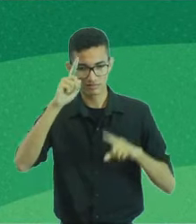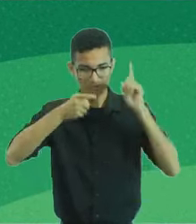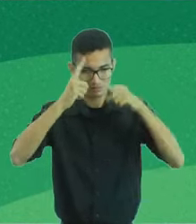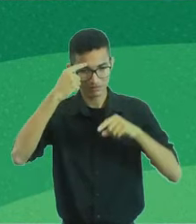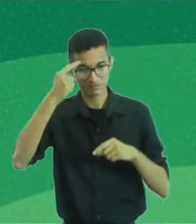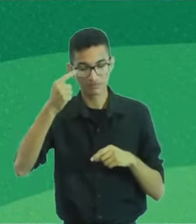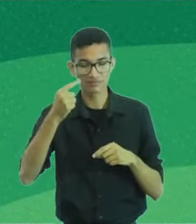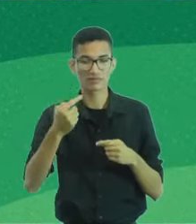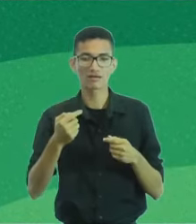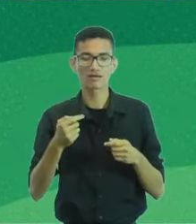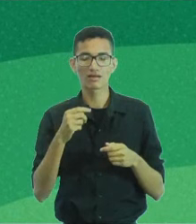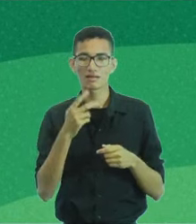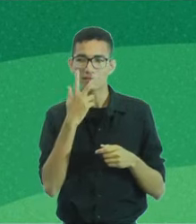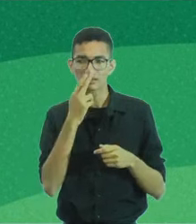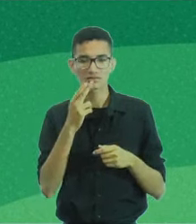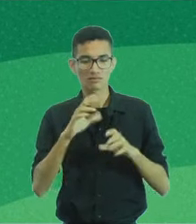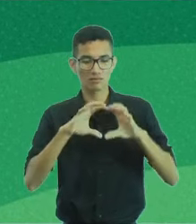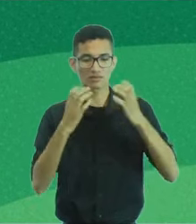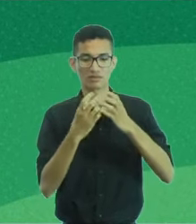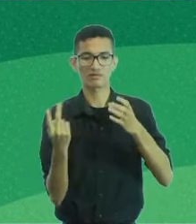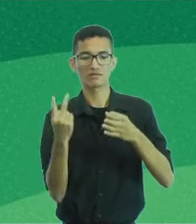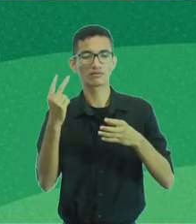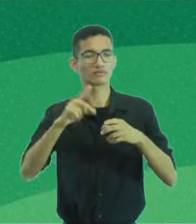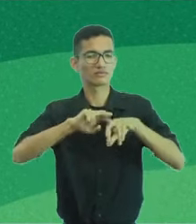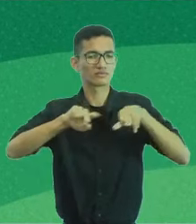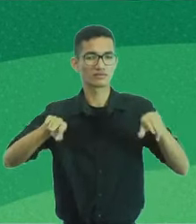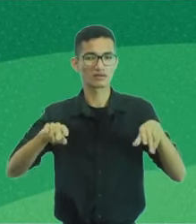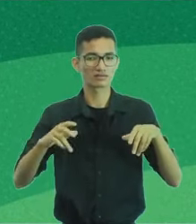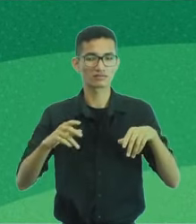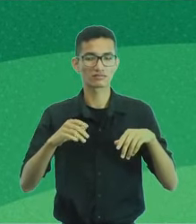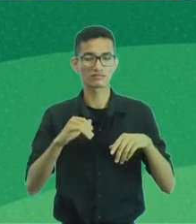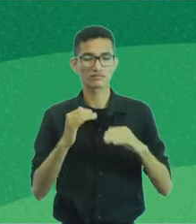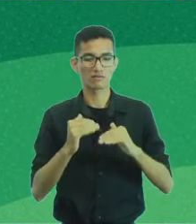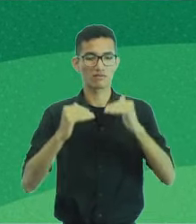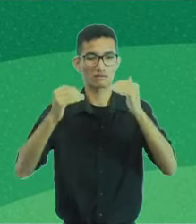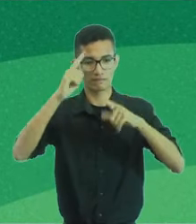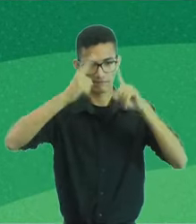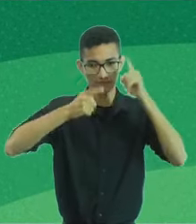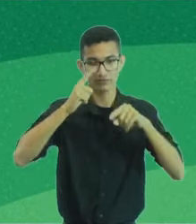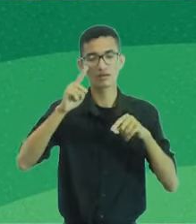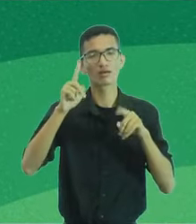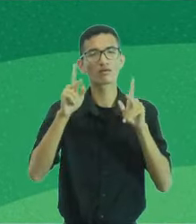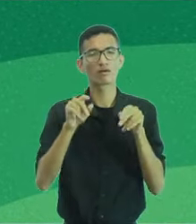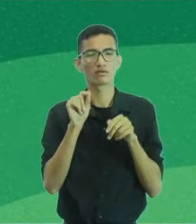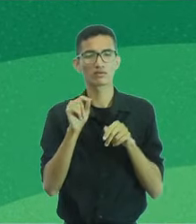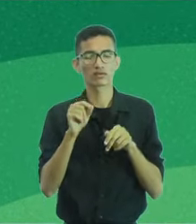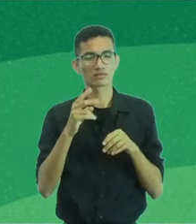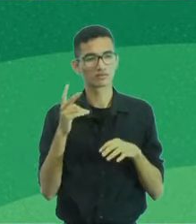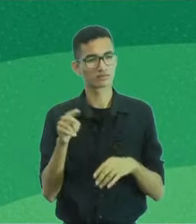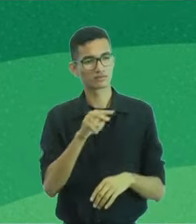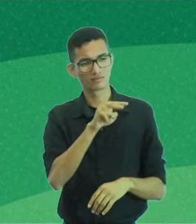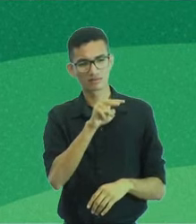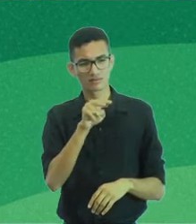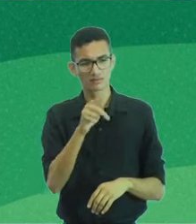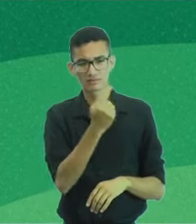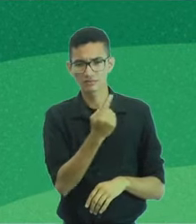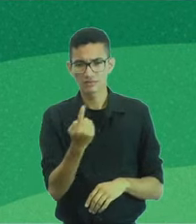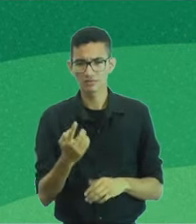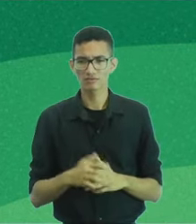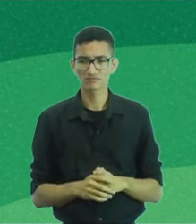são muitos valores que a gente tem na comunidade o tempo inteiro né alteridade para quem não sabe é quando a gente enxerga no outro